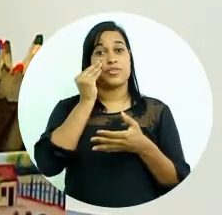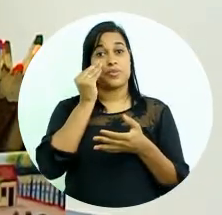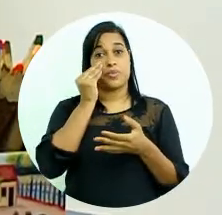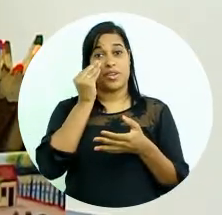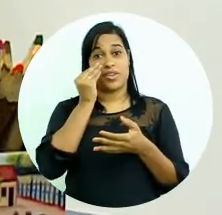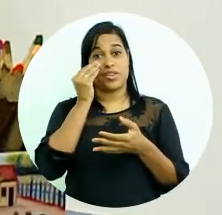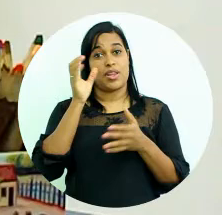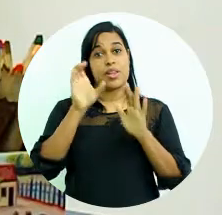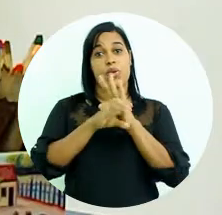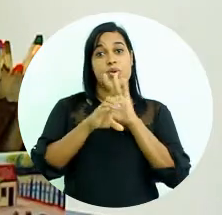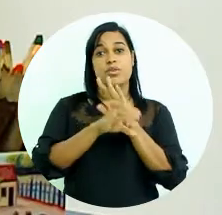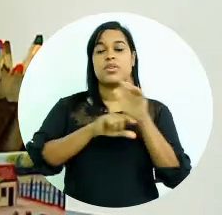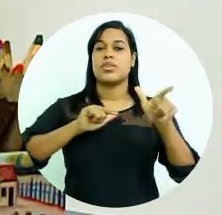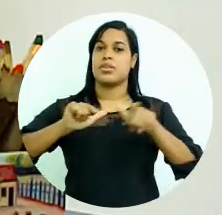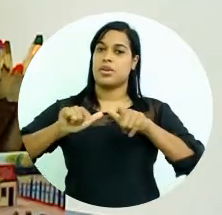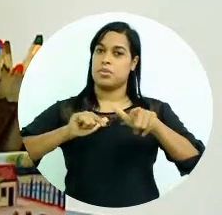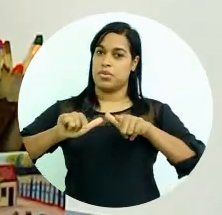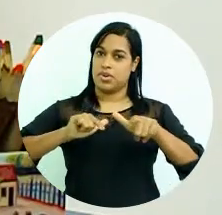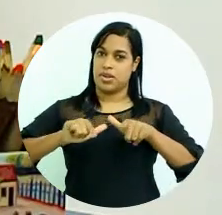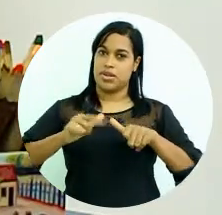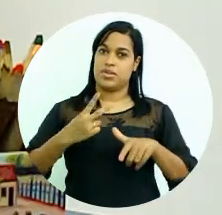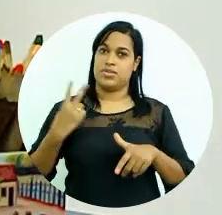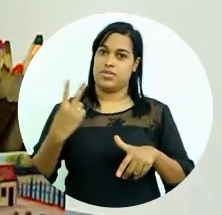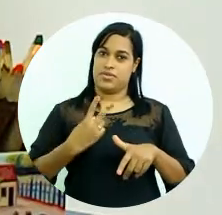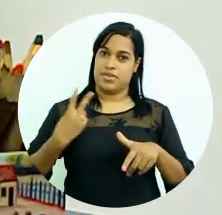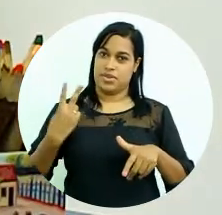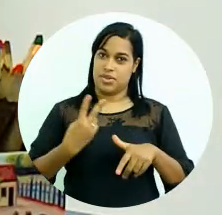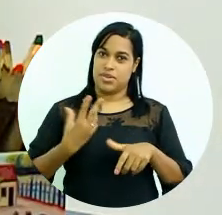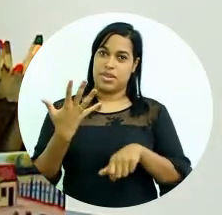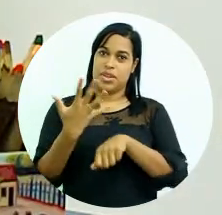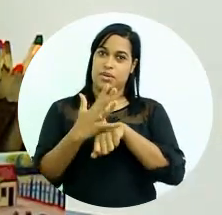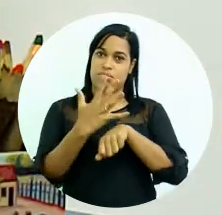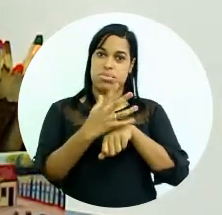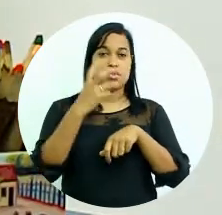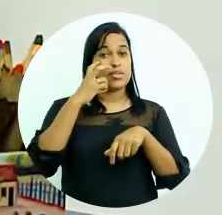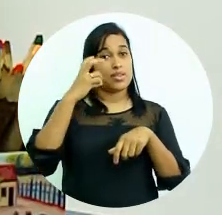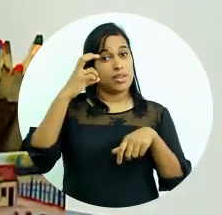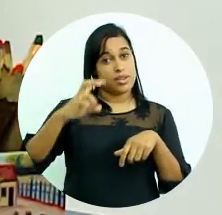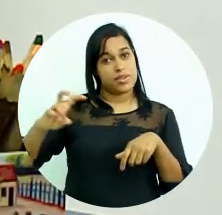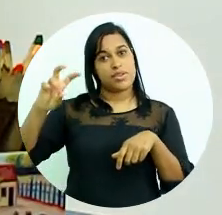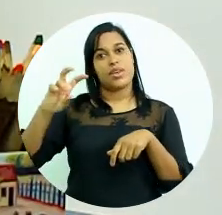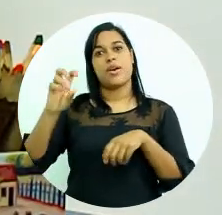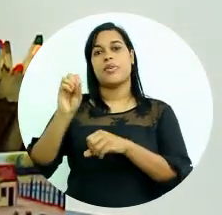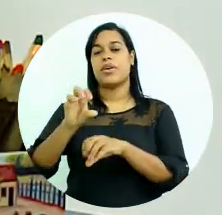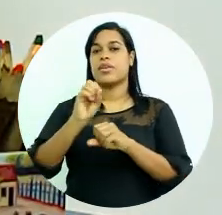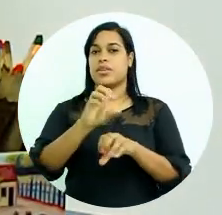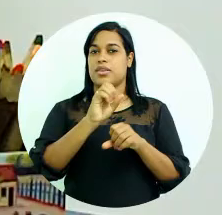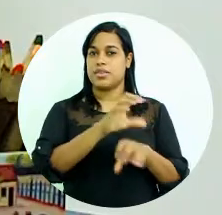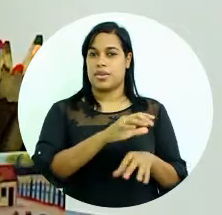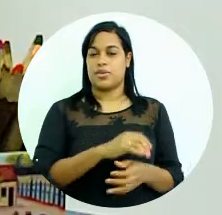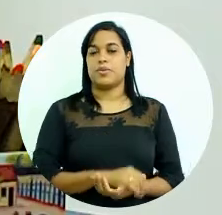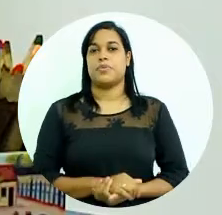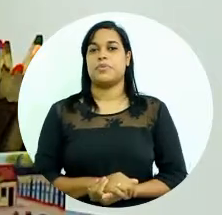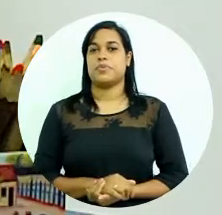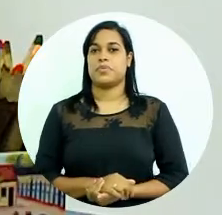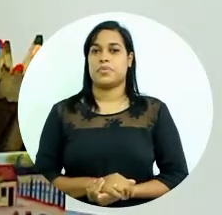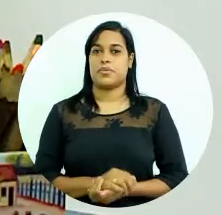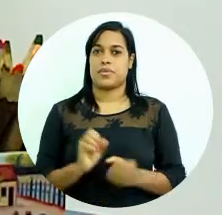relacionar aspectos do conceito de trabalho, de valores, prática cultural e